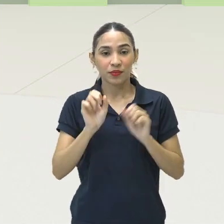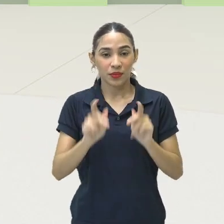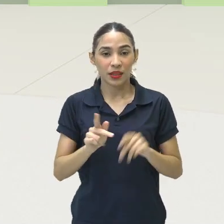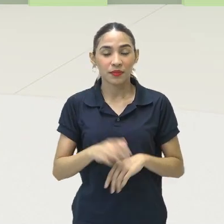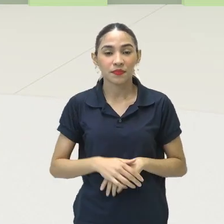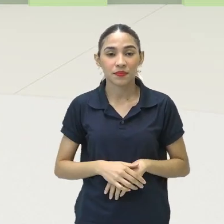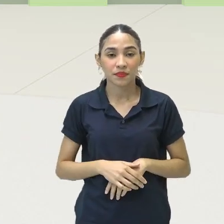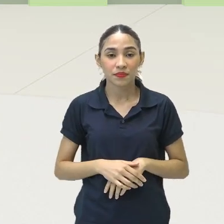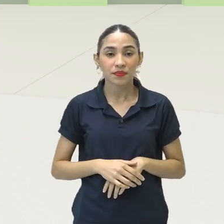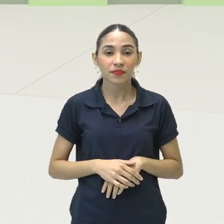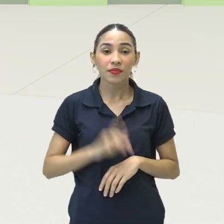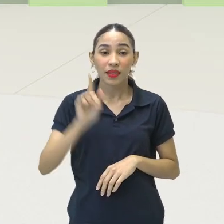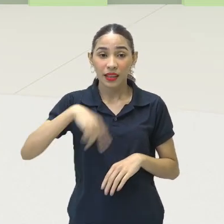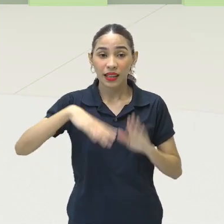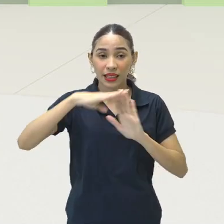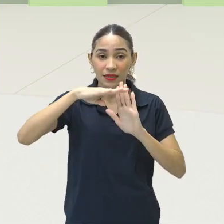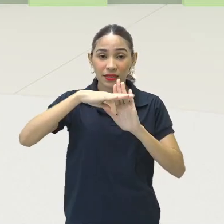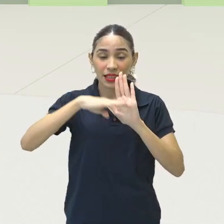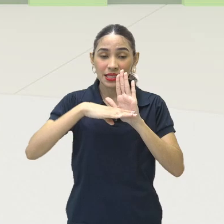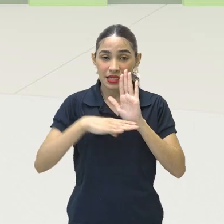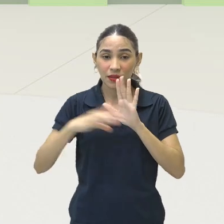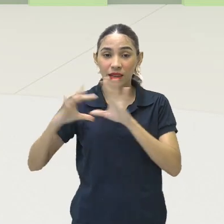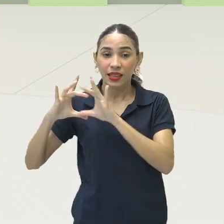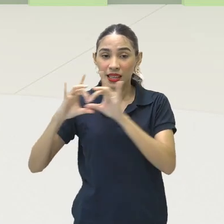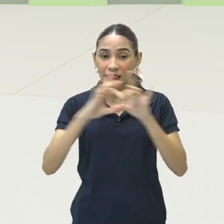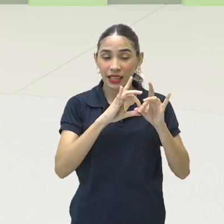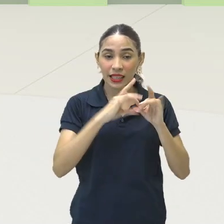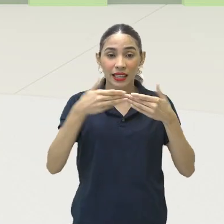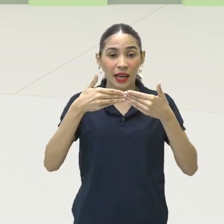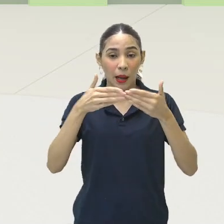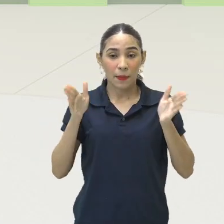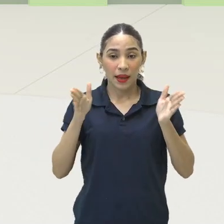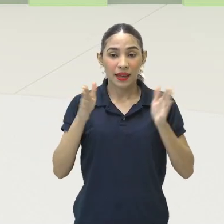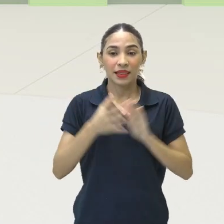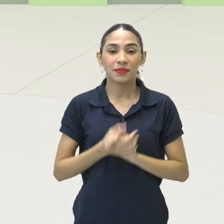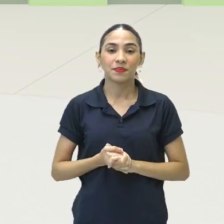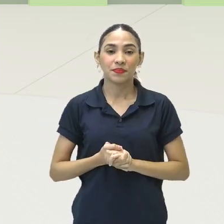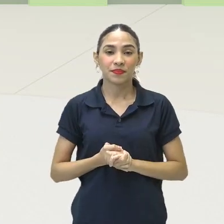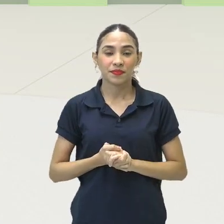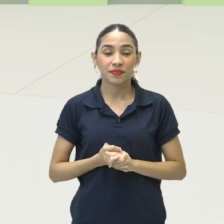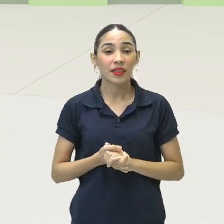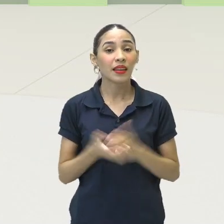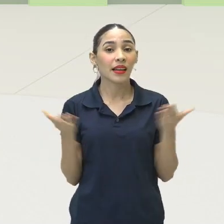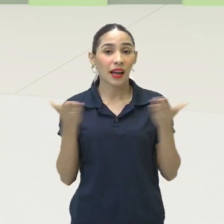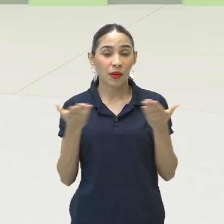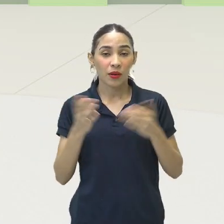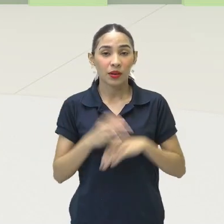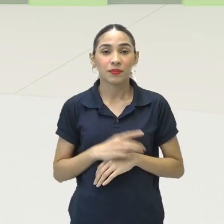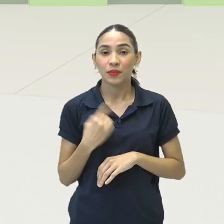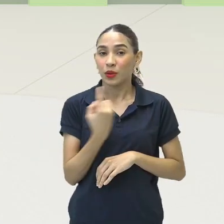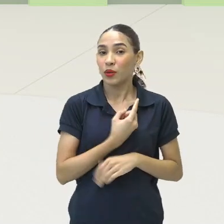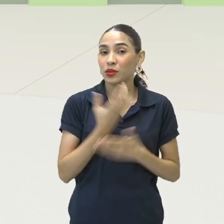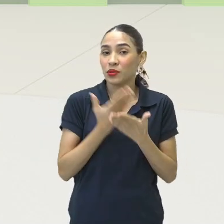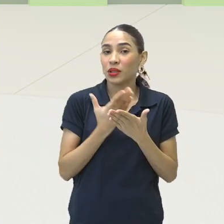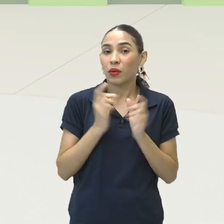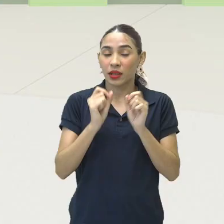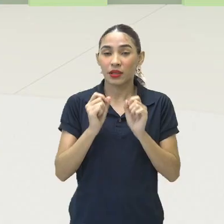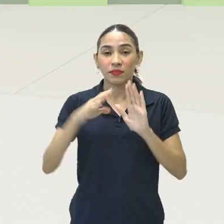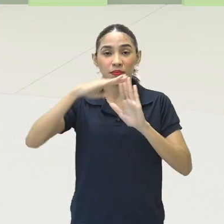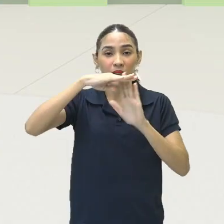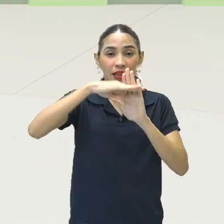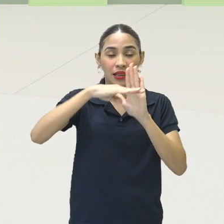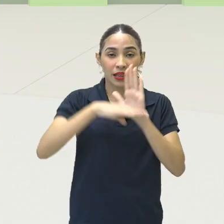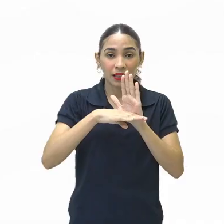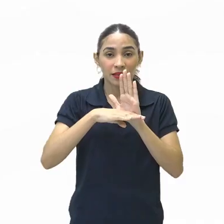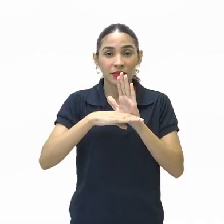correto? Essa foi a classificação das cadeias abertas. Agora, nós vamos ver a classificação das